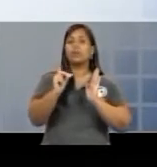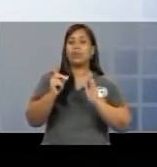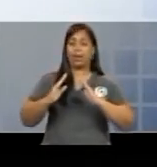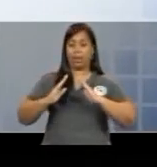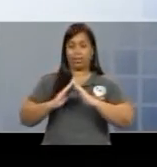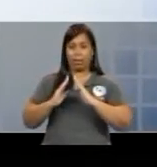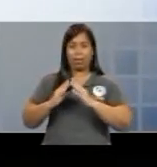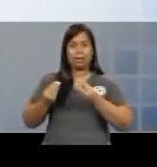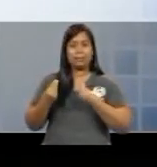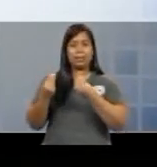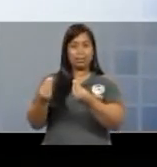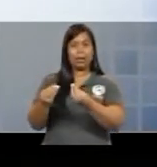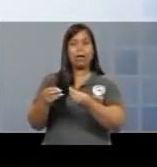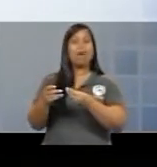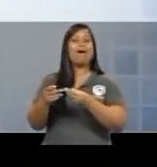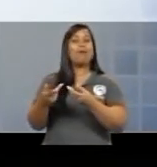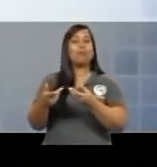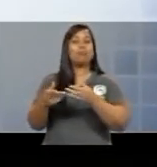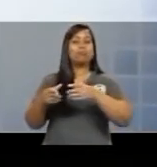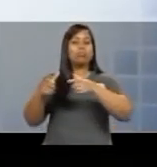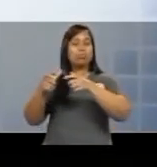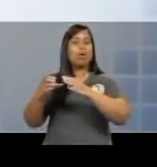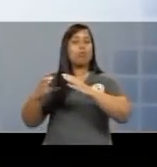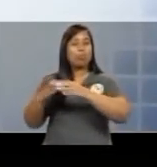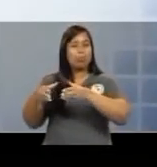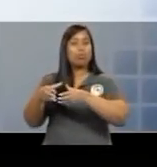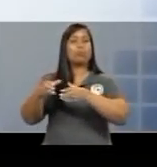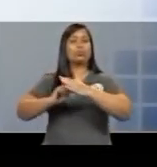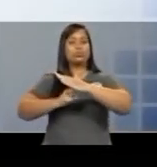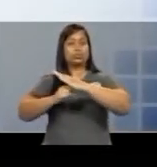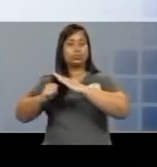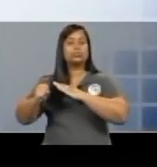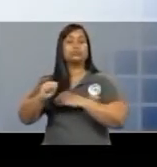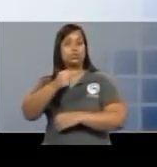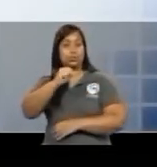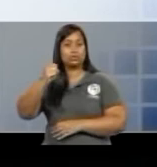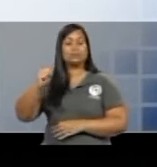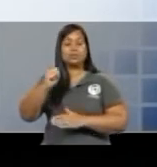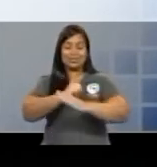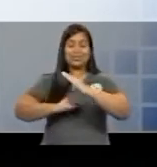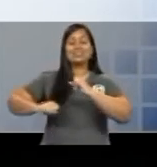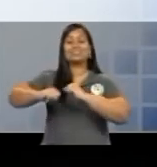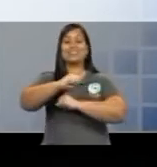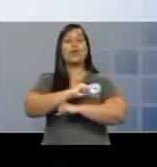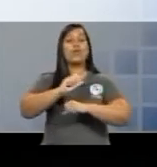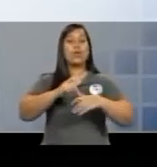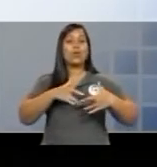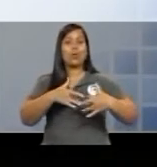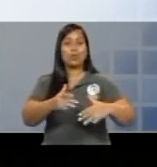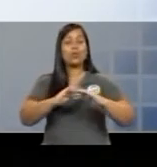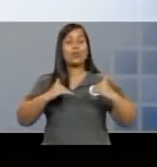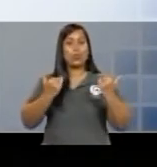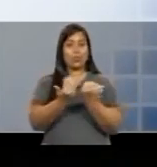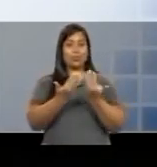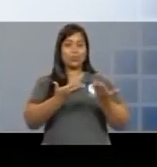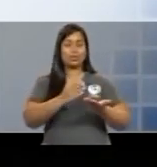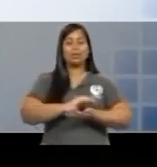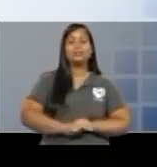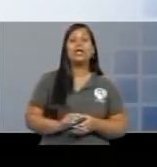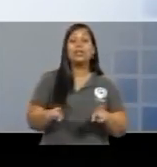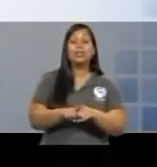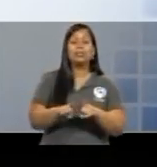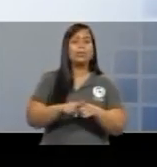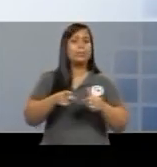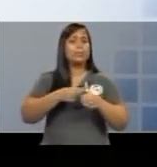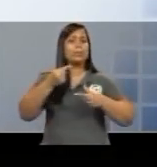concede imóvel público à organização social Comunidade Solidariedade. Ainda em